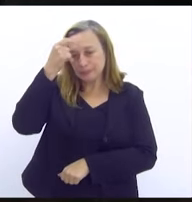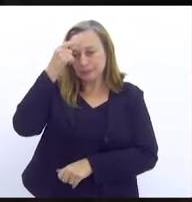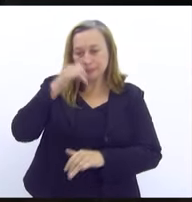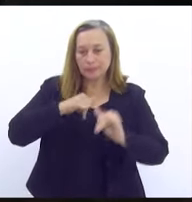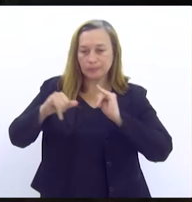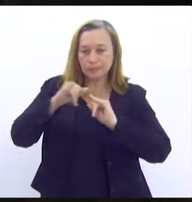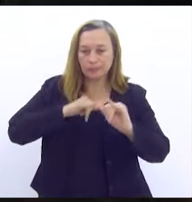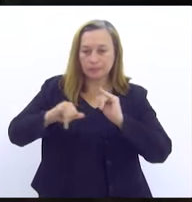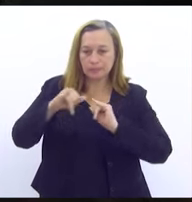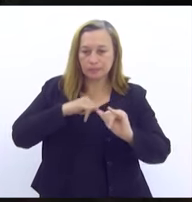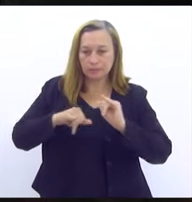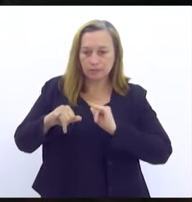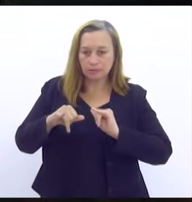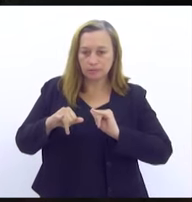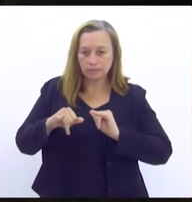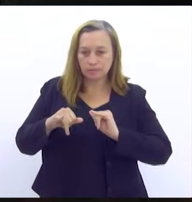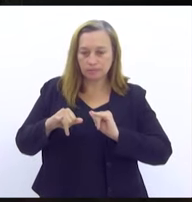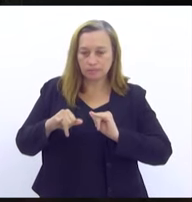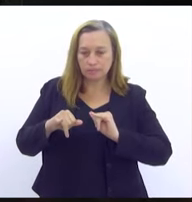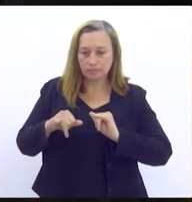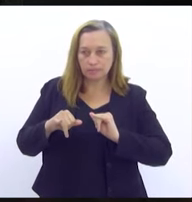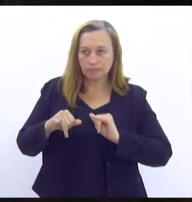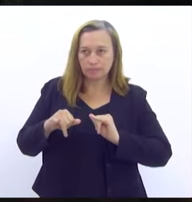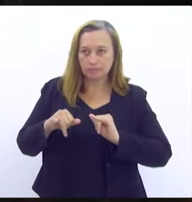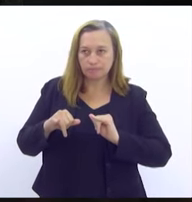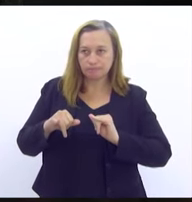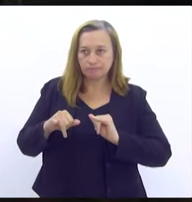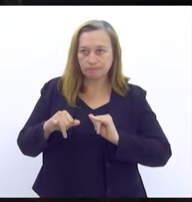informação sobre a política,